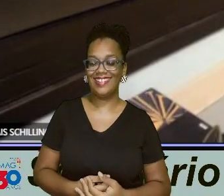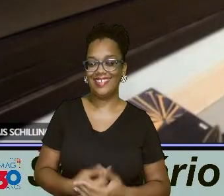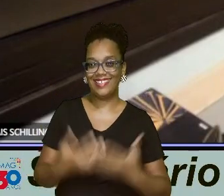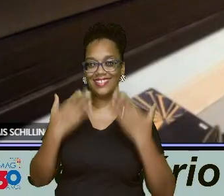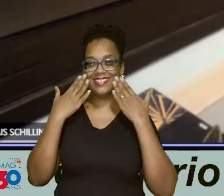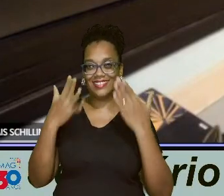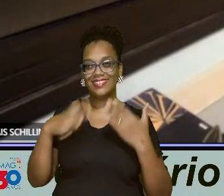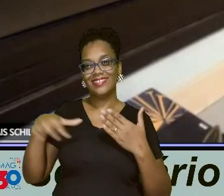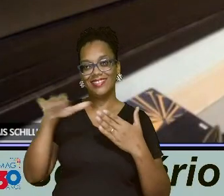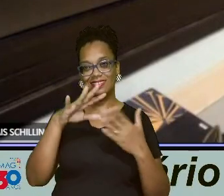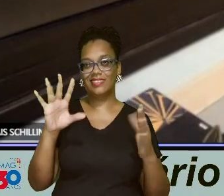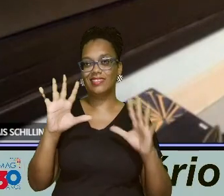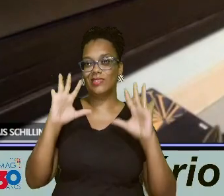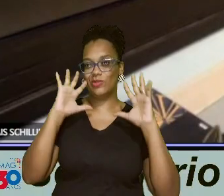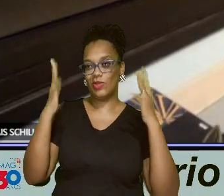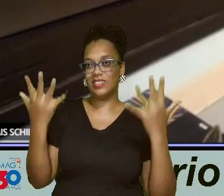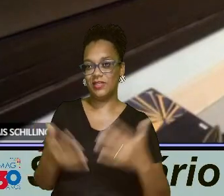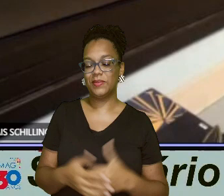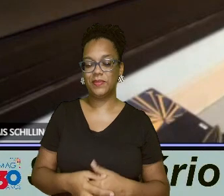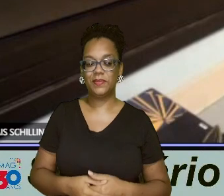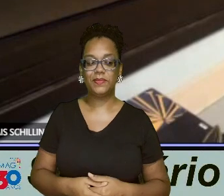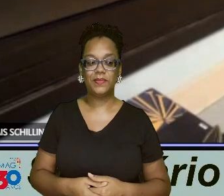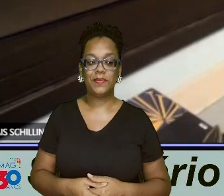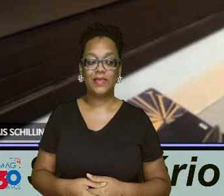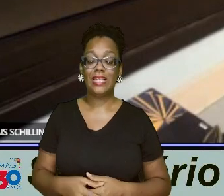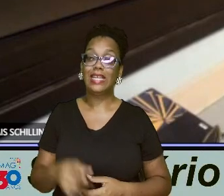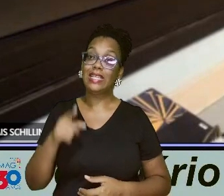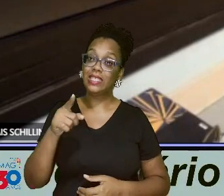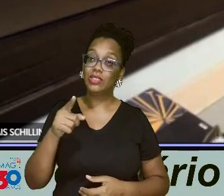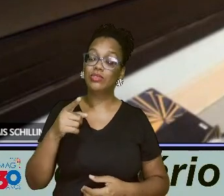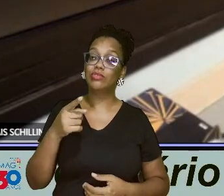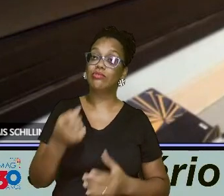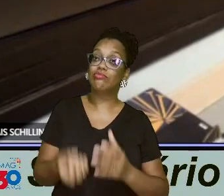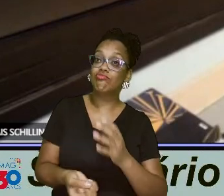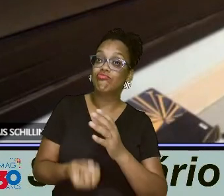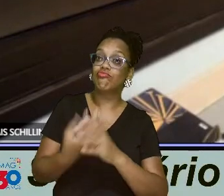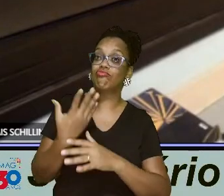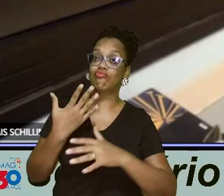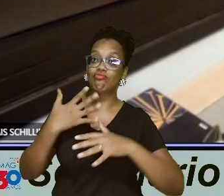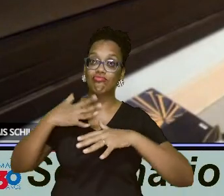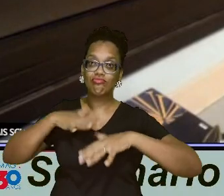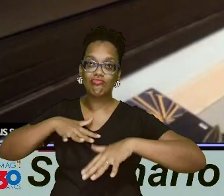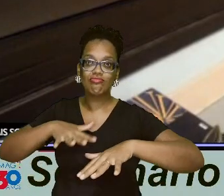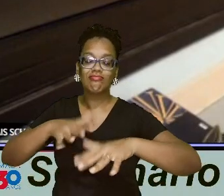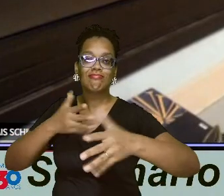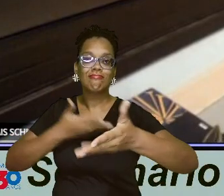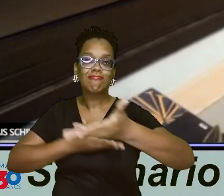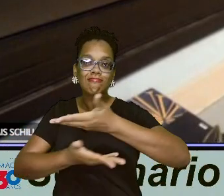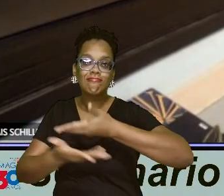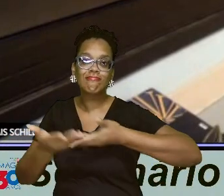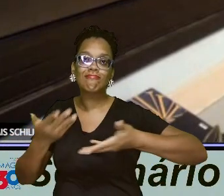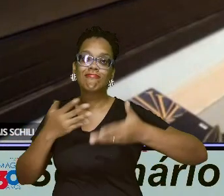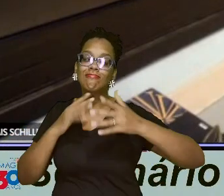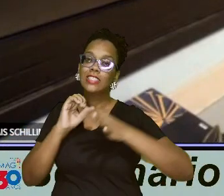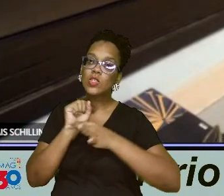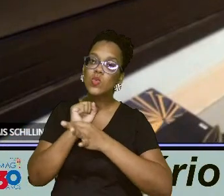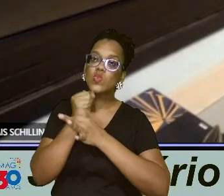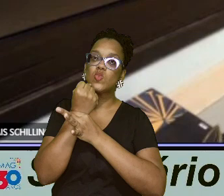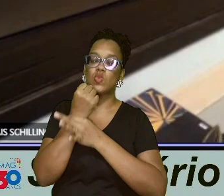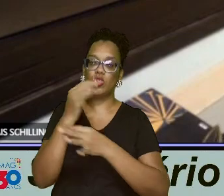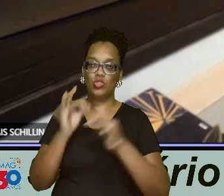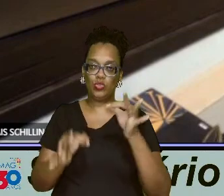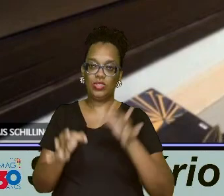diante daquela situação. E isso gera um movimento, não é, em direção à segurança